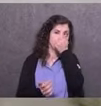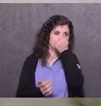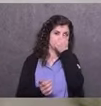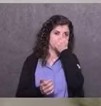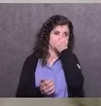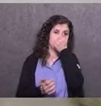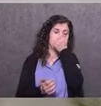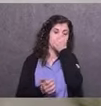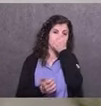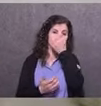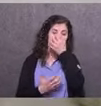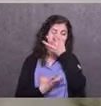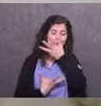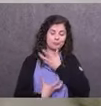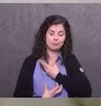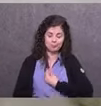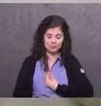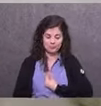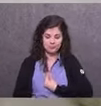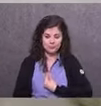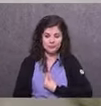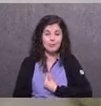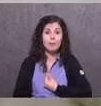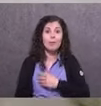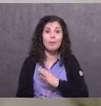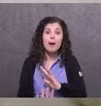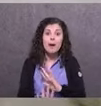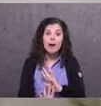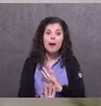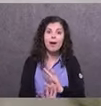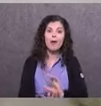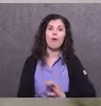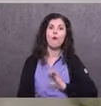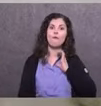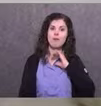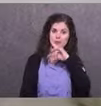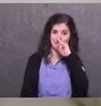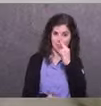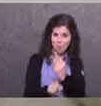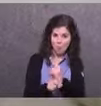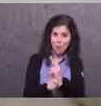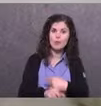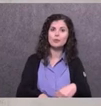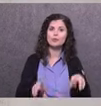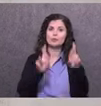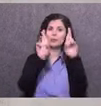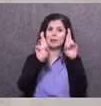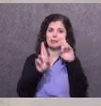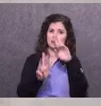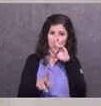mas também confiança e esperança.